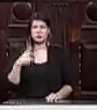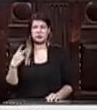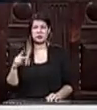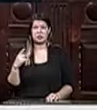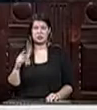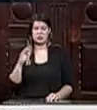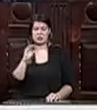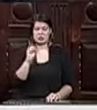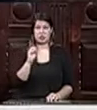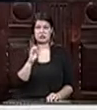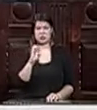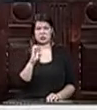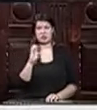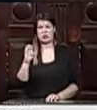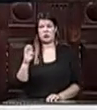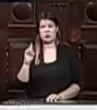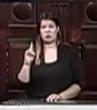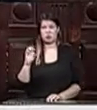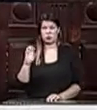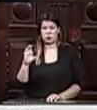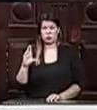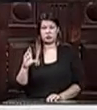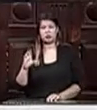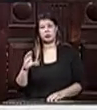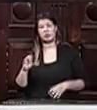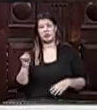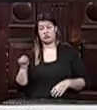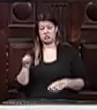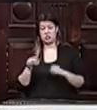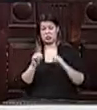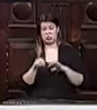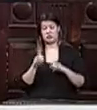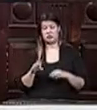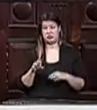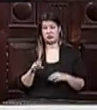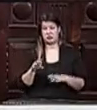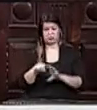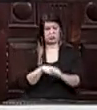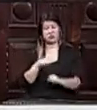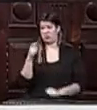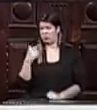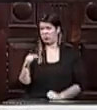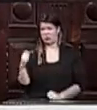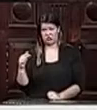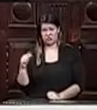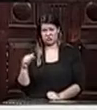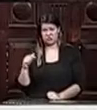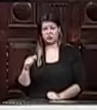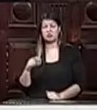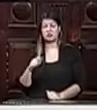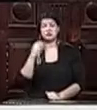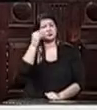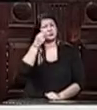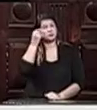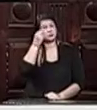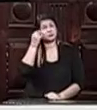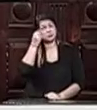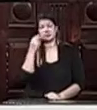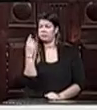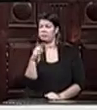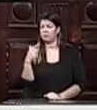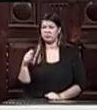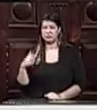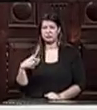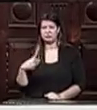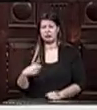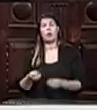SEDUC de querer agora que eles lecionem disciplinas que eles não conhecem, que eles não têm experiência na docência nessas disciplinas,